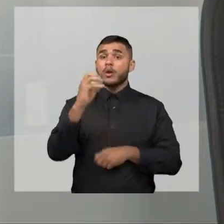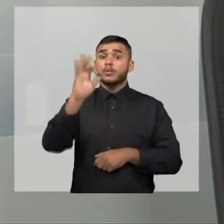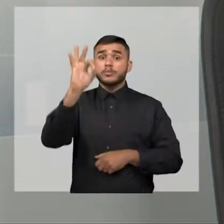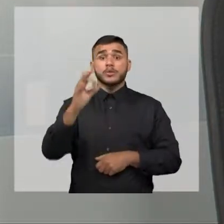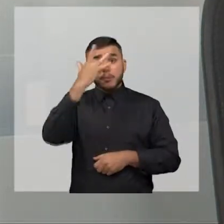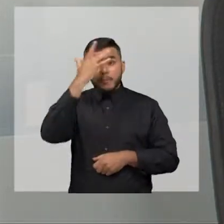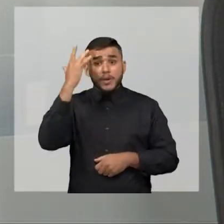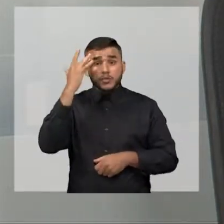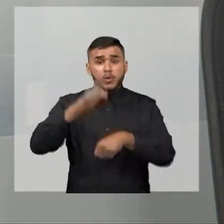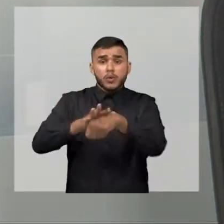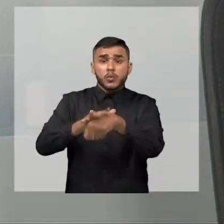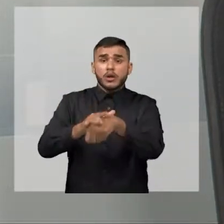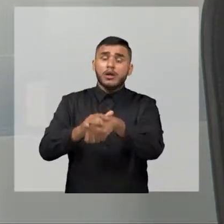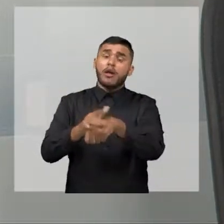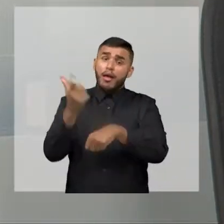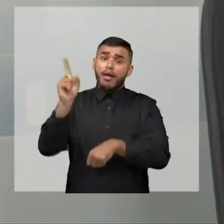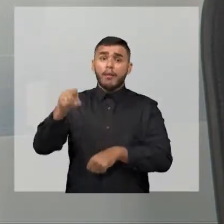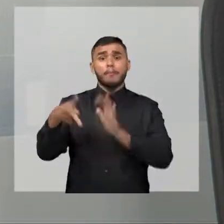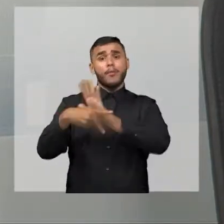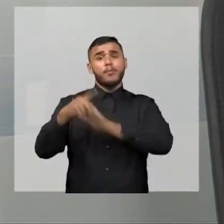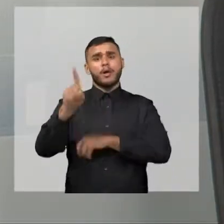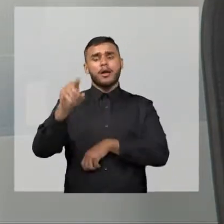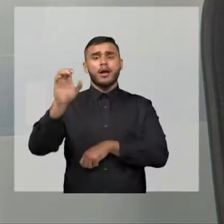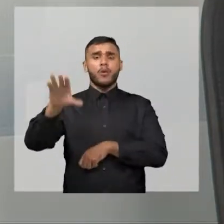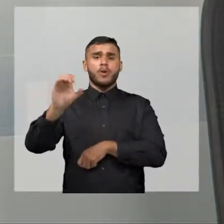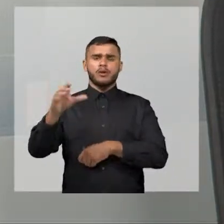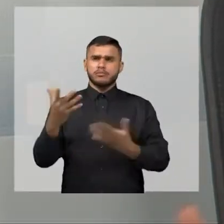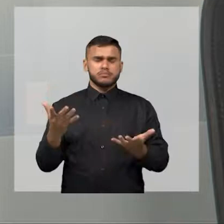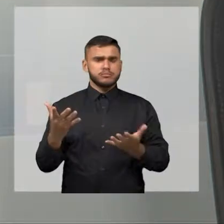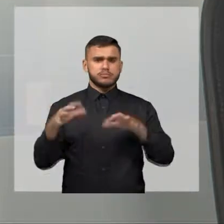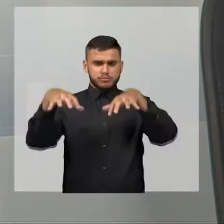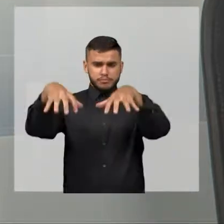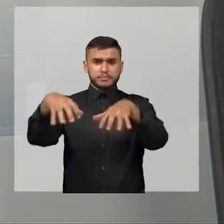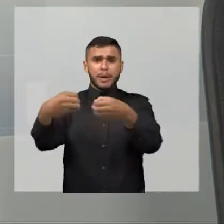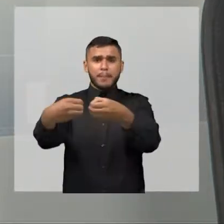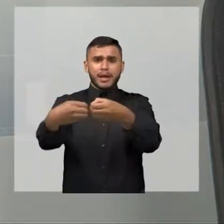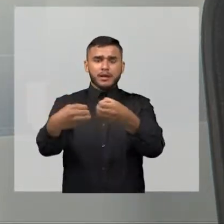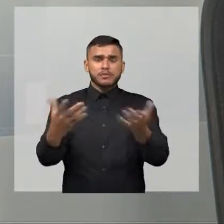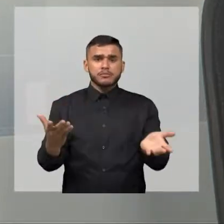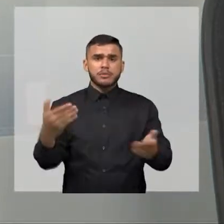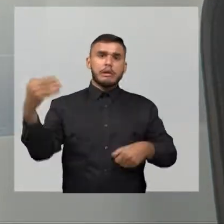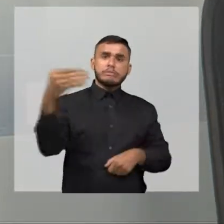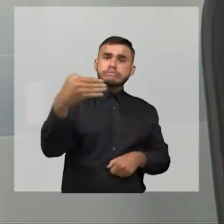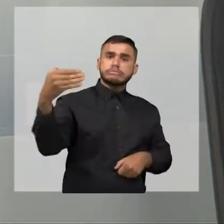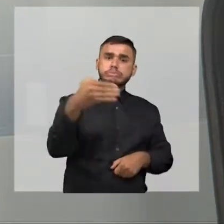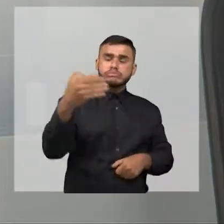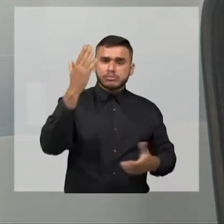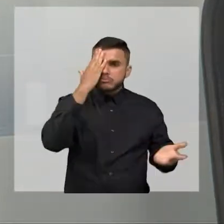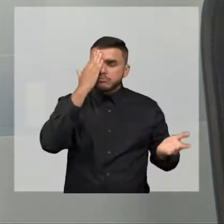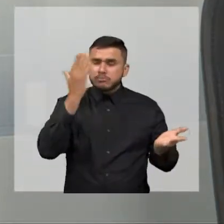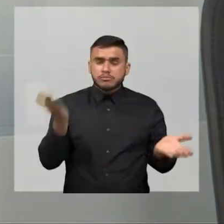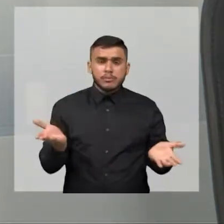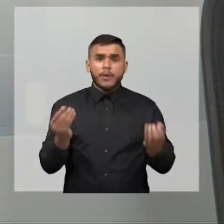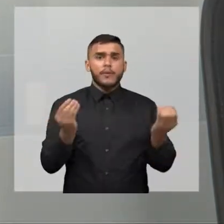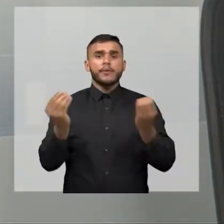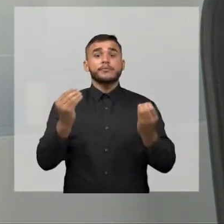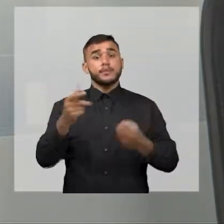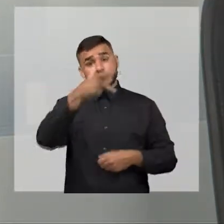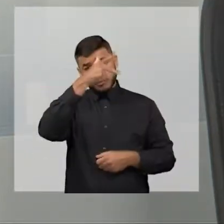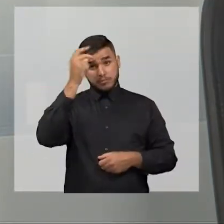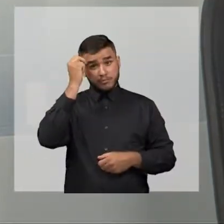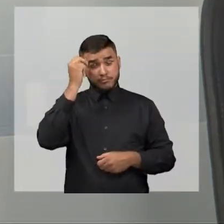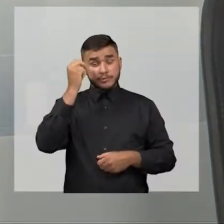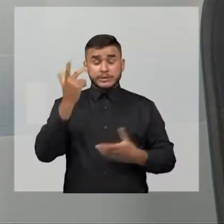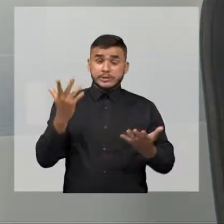de Caucaia, 40%. E, de certo modo, se as gestantes ficassem todas em Caucaia, né, o prefeito ia ter um